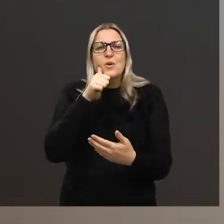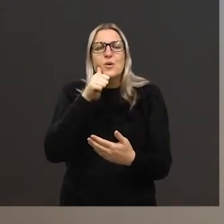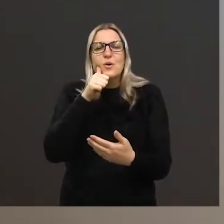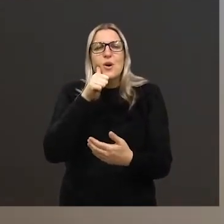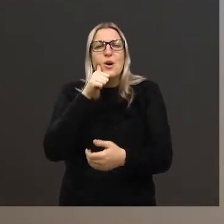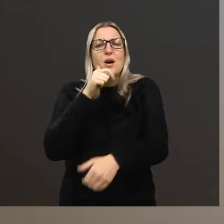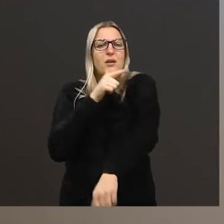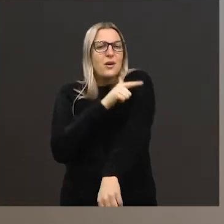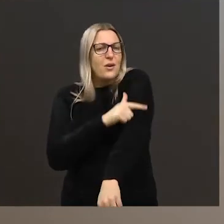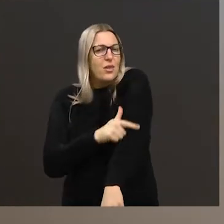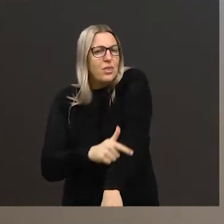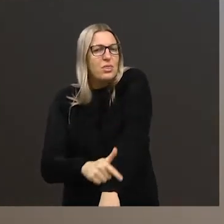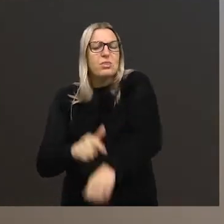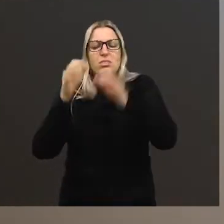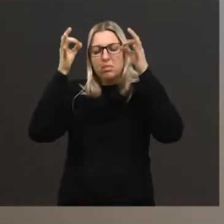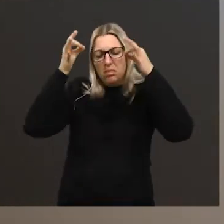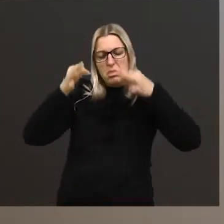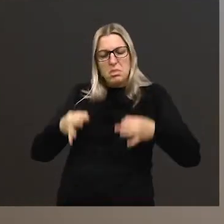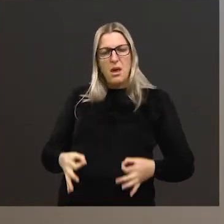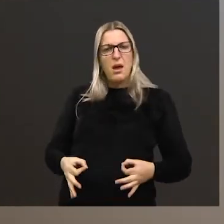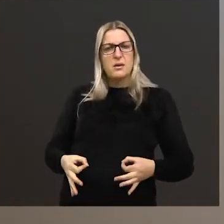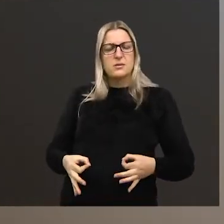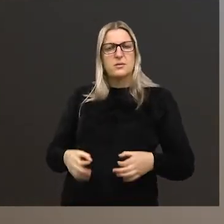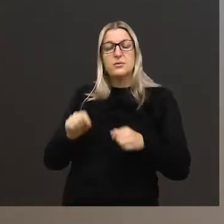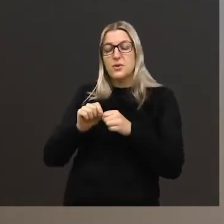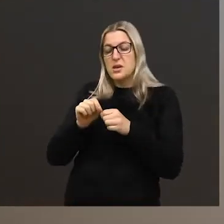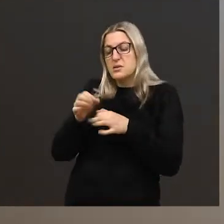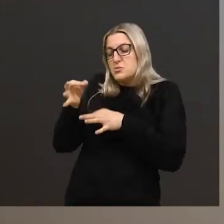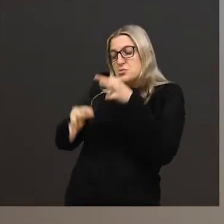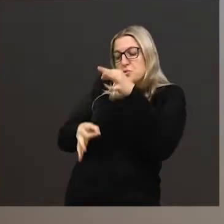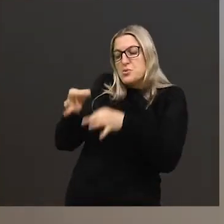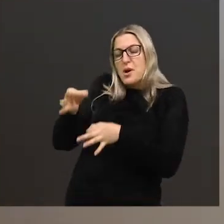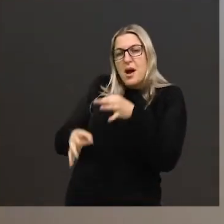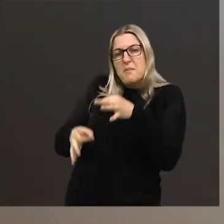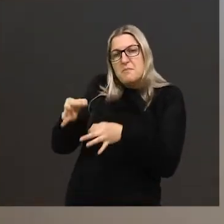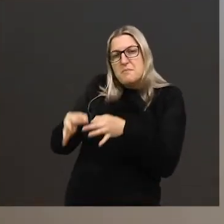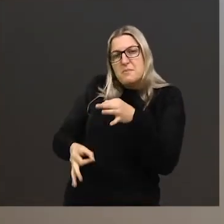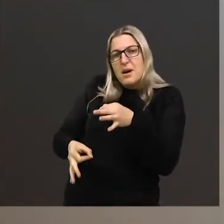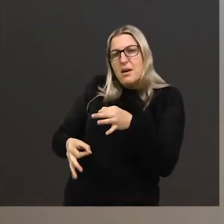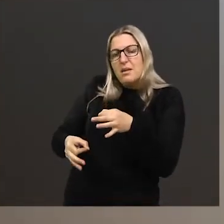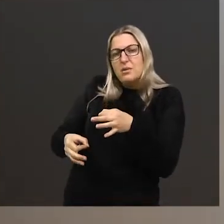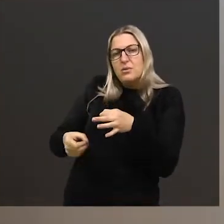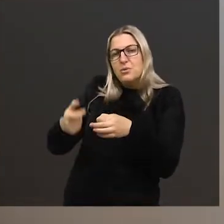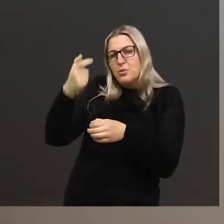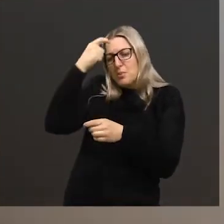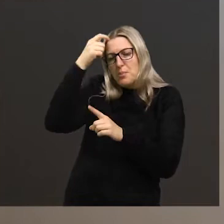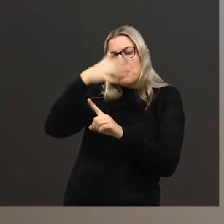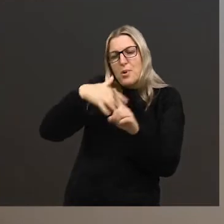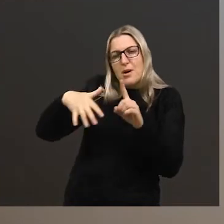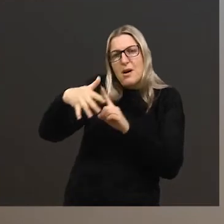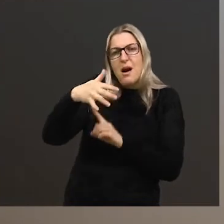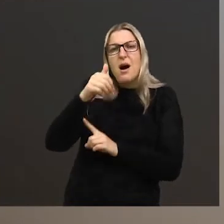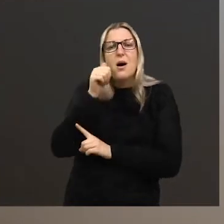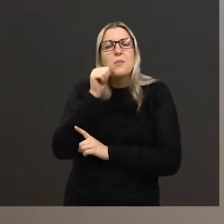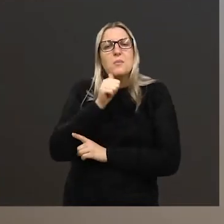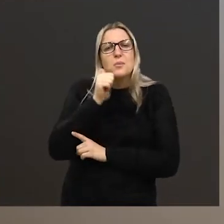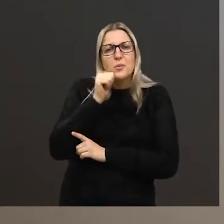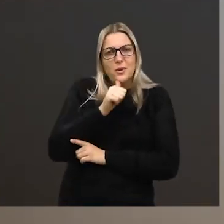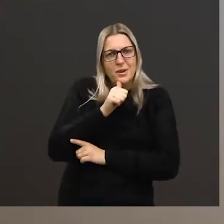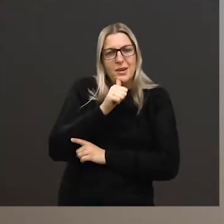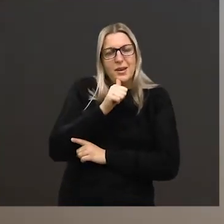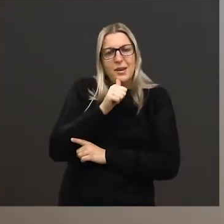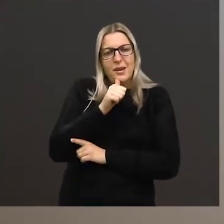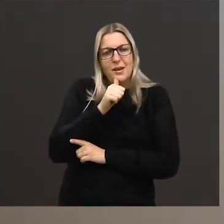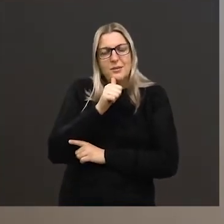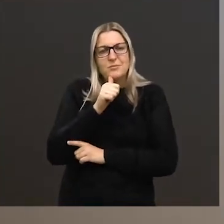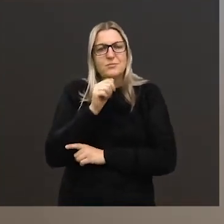exemplo. Então, fazendo um julgamento moral da mulher, dizendo que a mulher honesta era aquela que merecia sim a proteção,